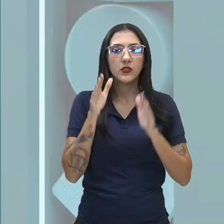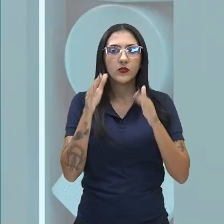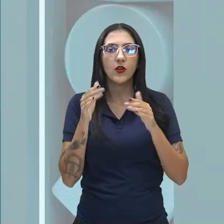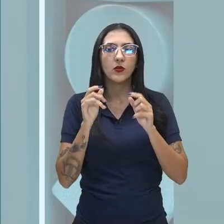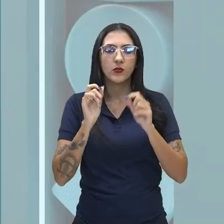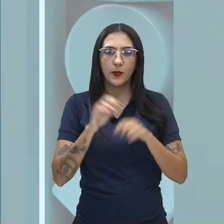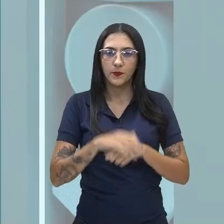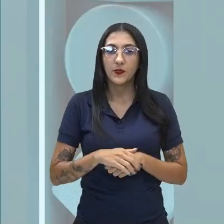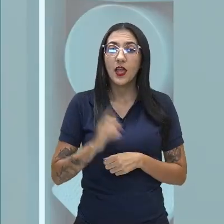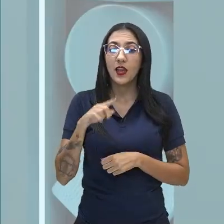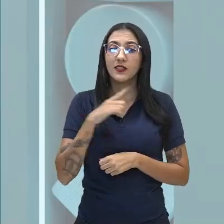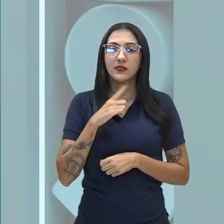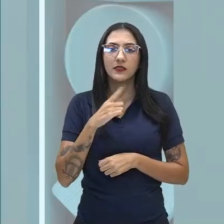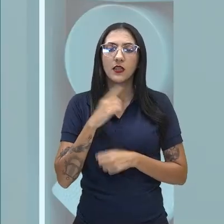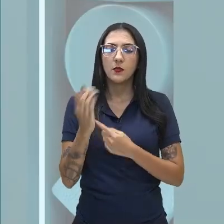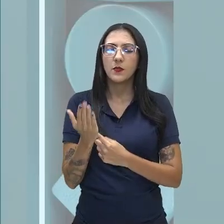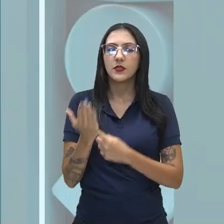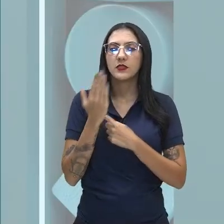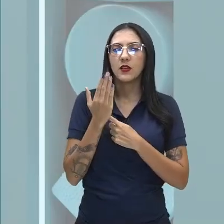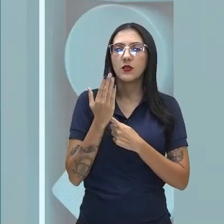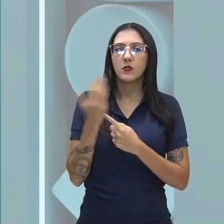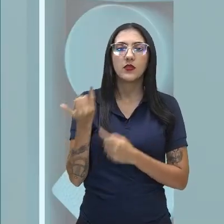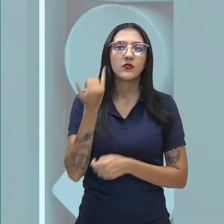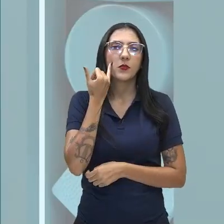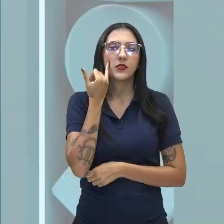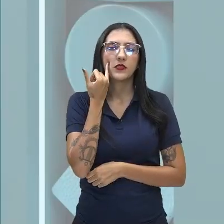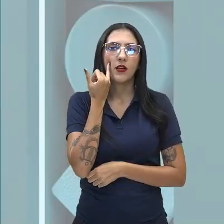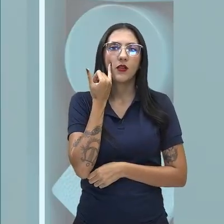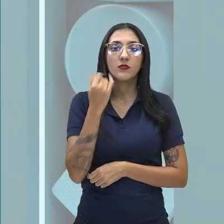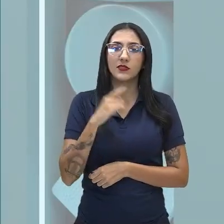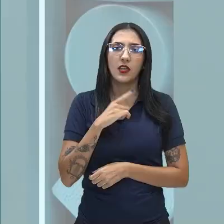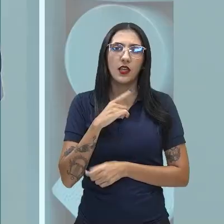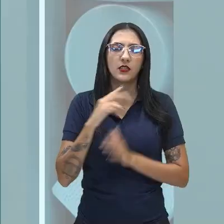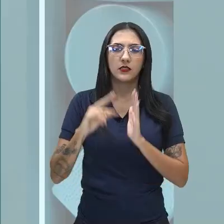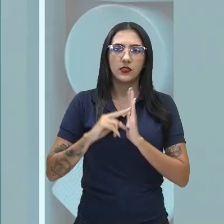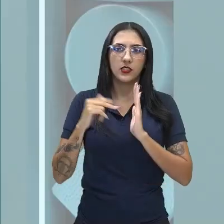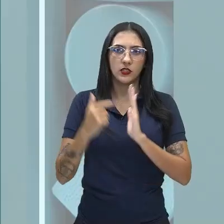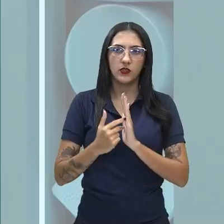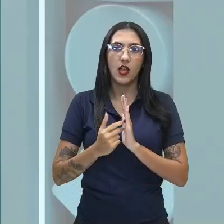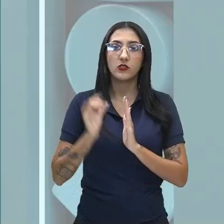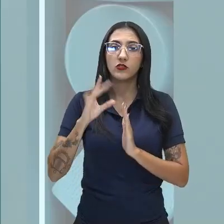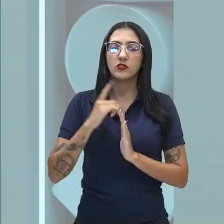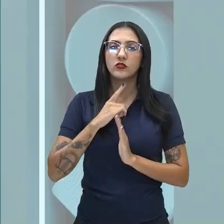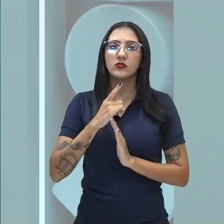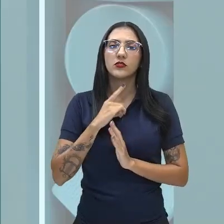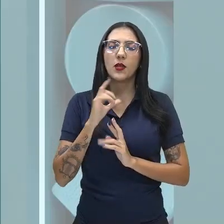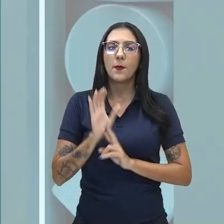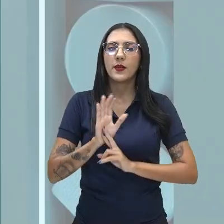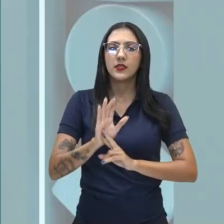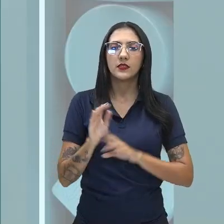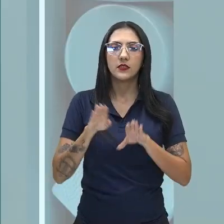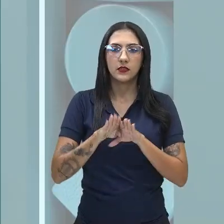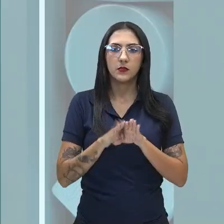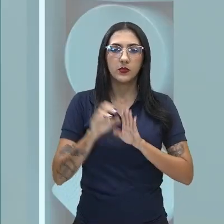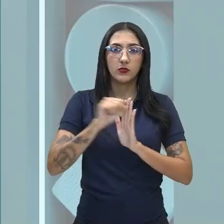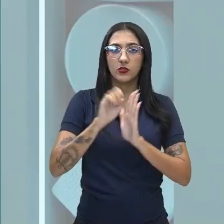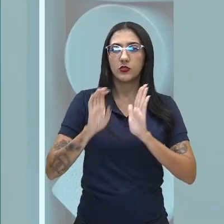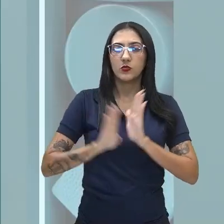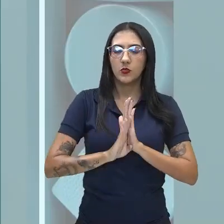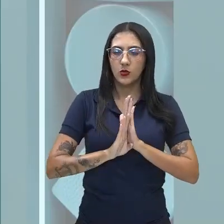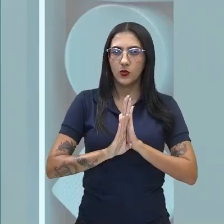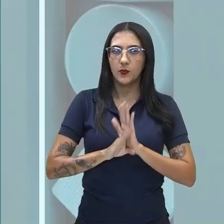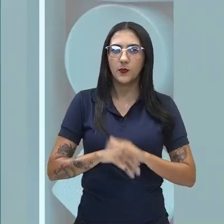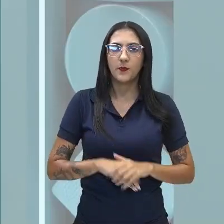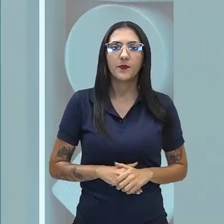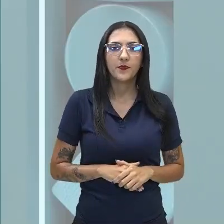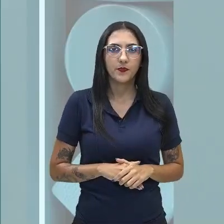traz uma mensagem, ela traz um significado, representa, simboliza uma mensagem. E